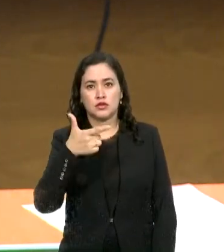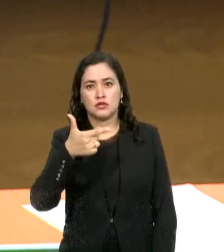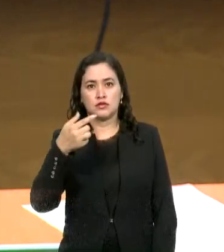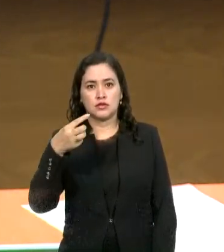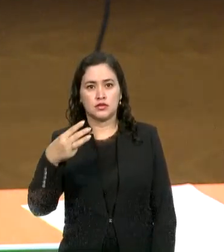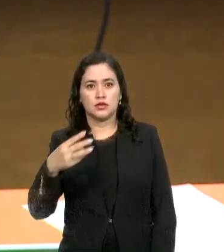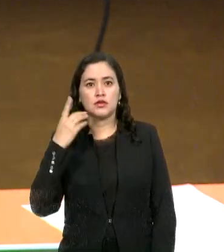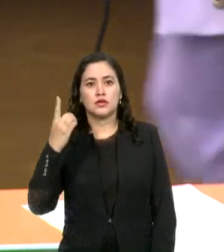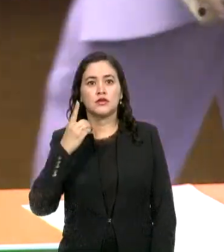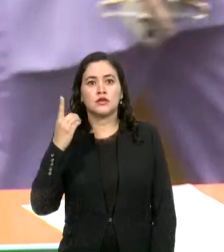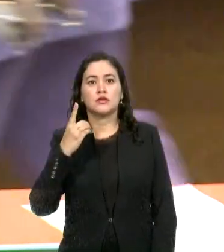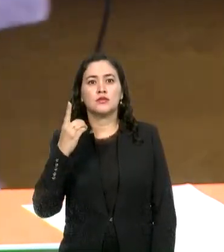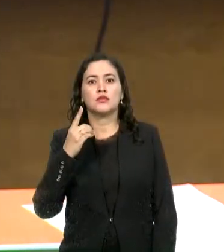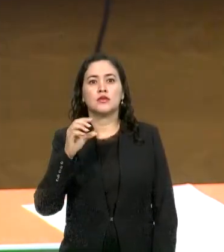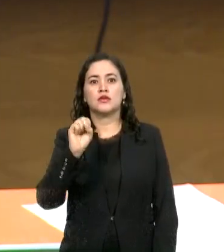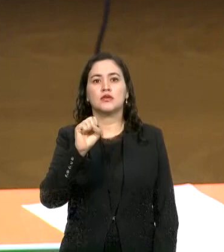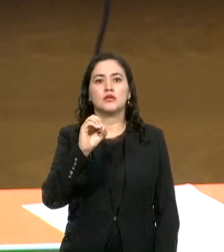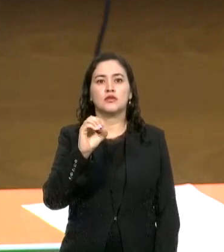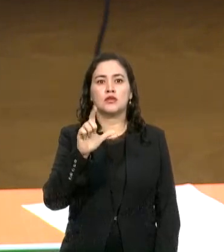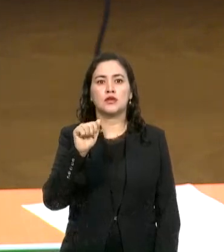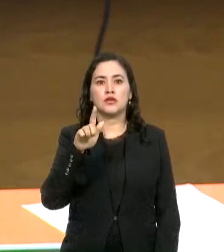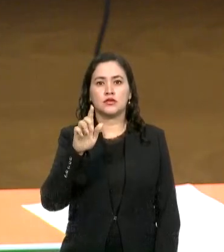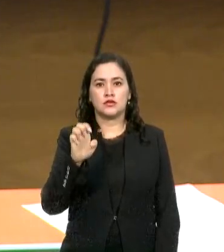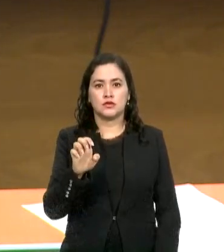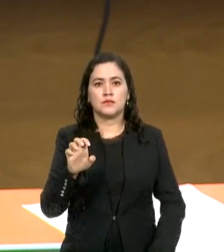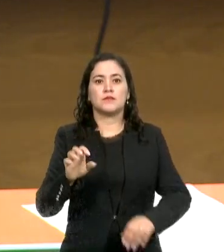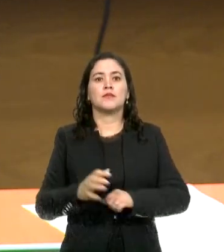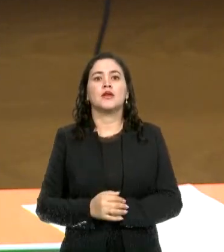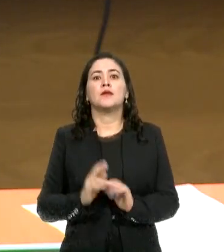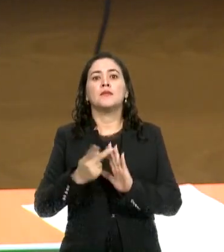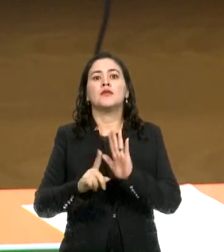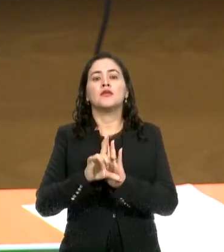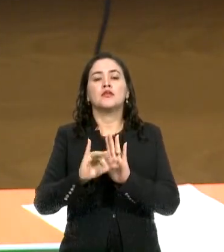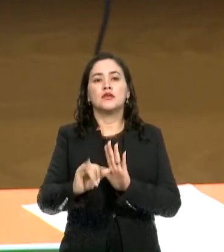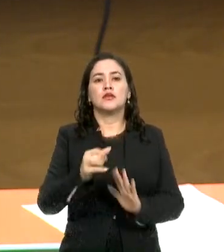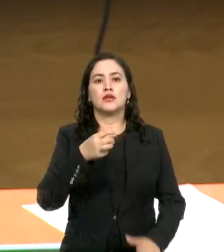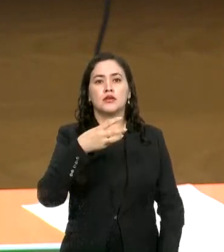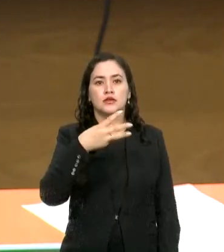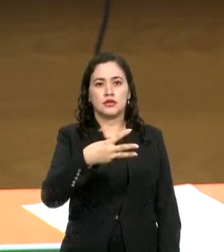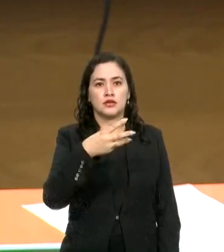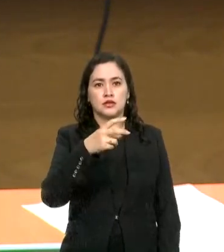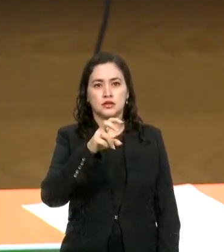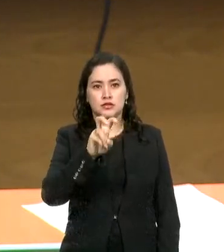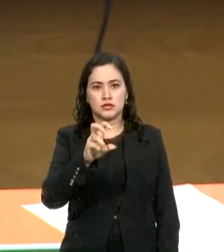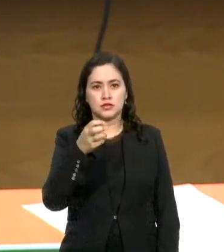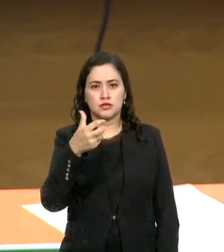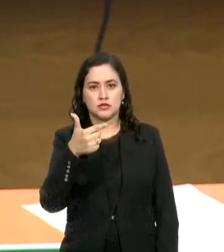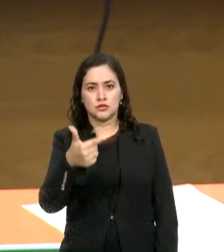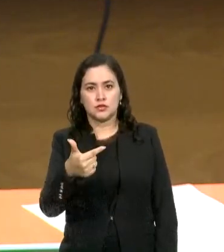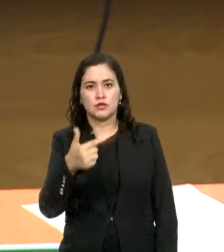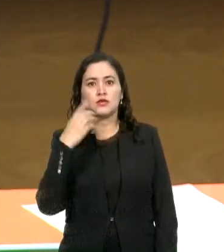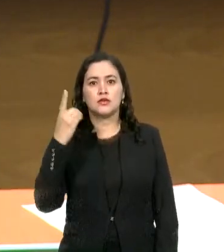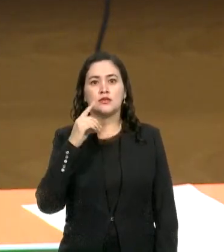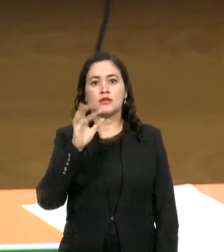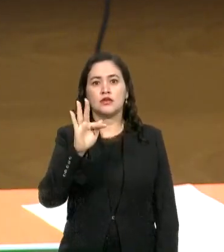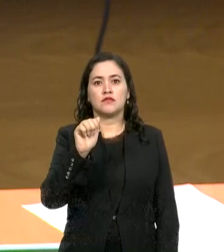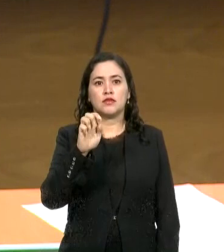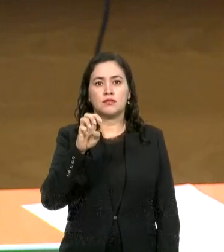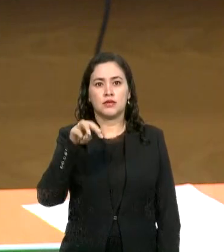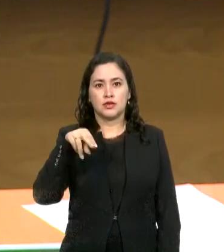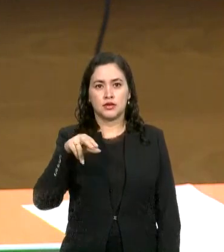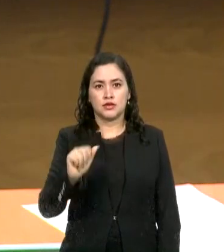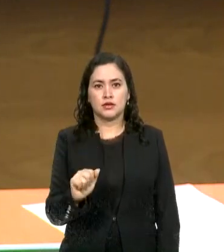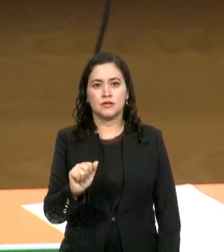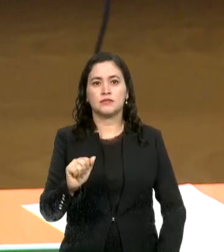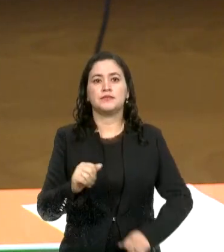autoria do deputado Antônio Pereira. Em único turno, votação nominal, foi apreciado em separado o veto total ao